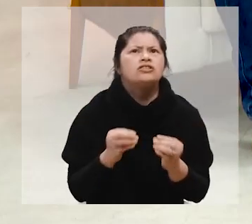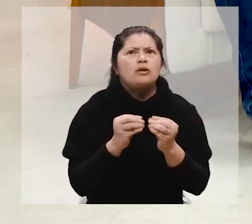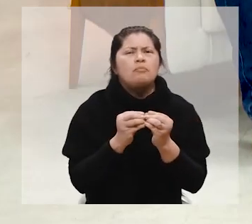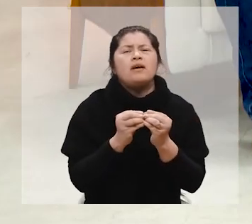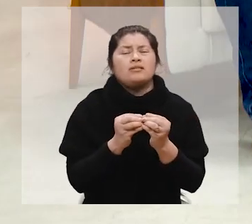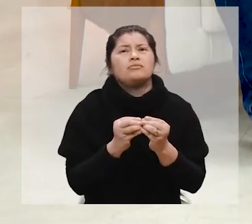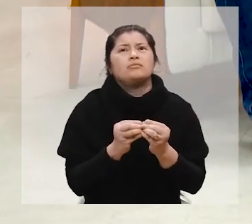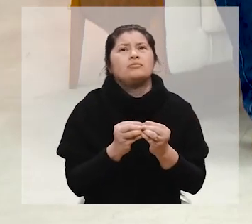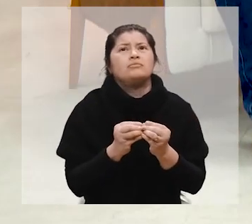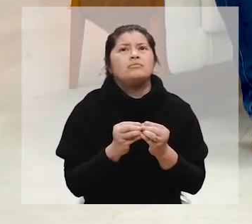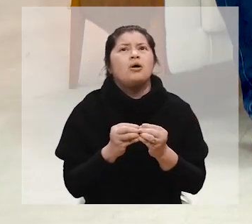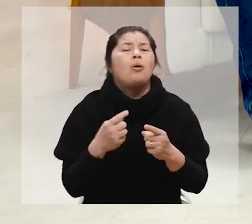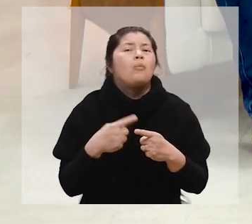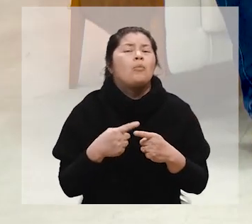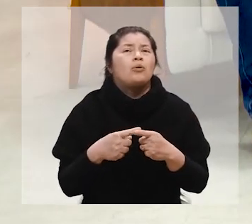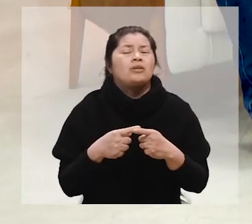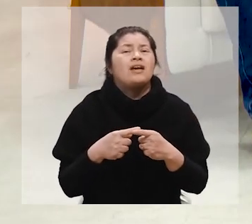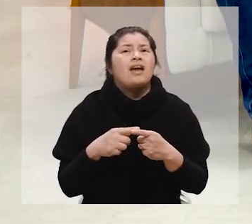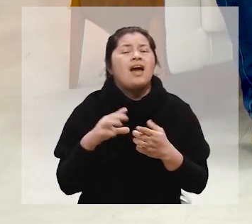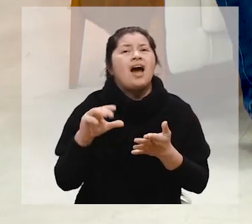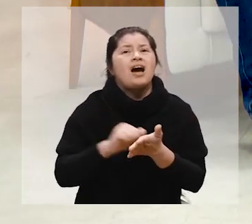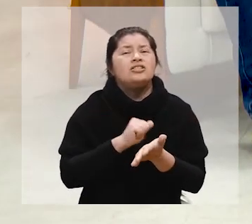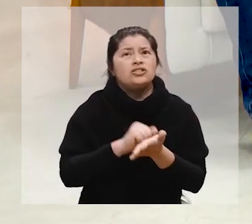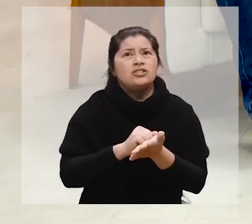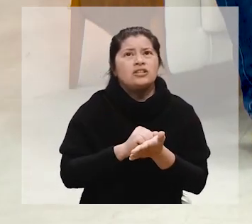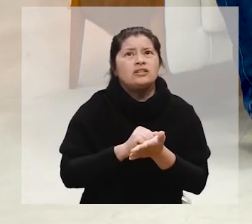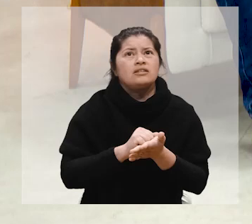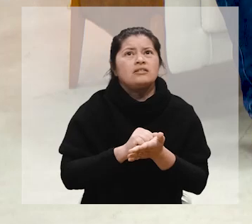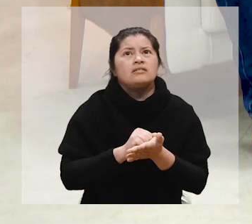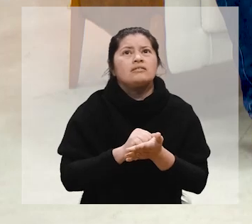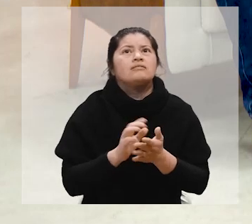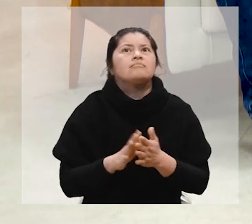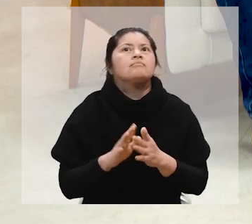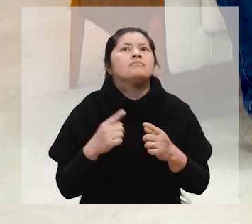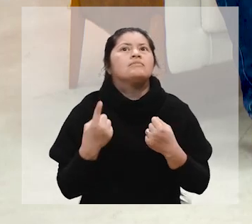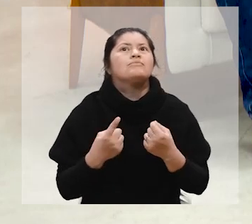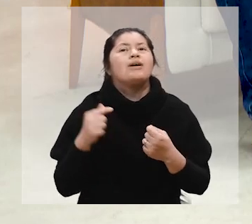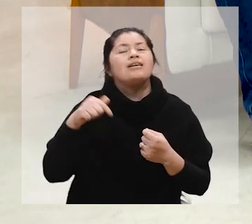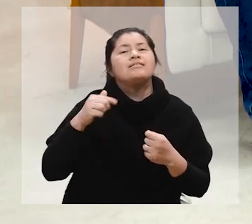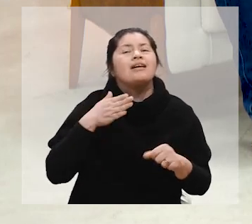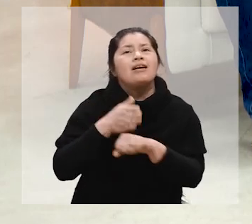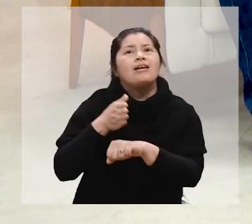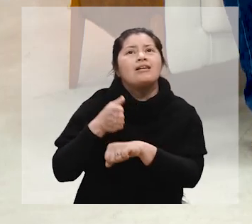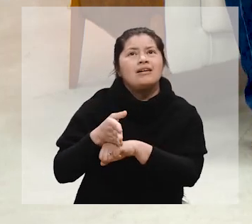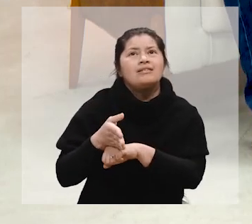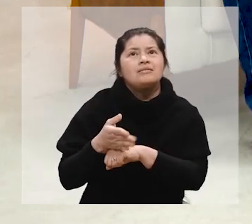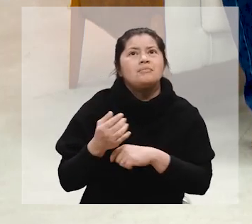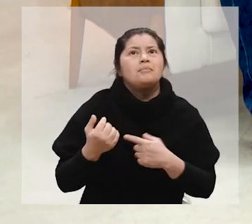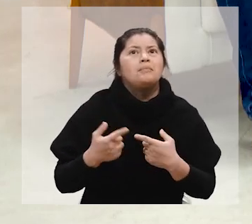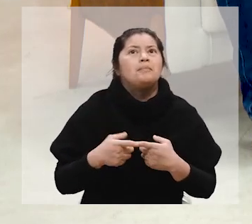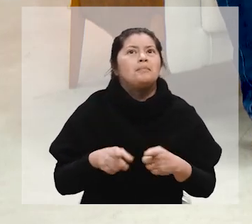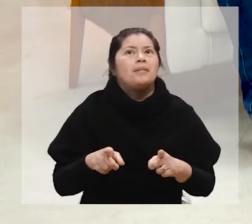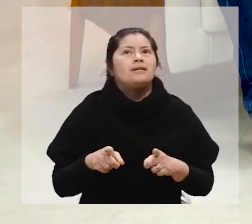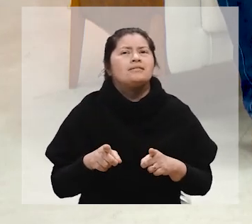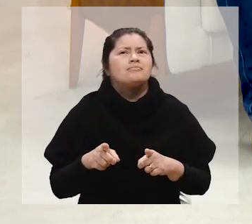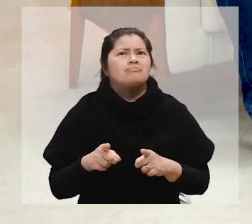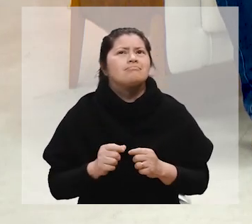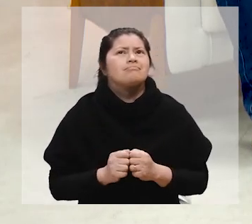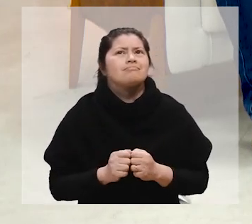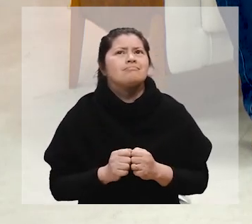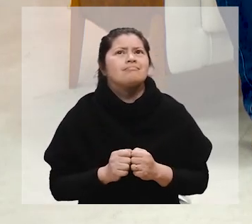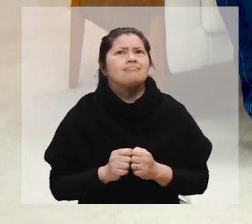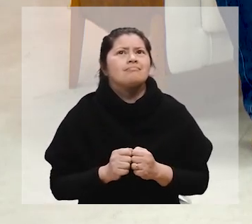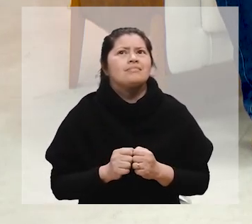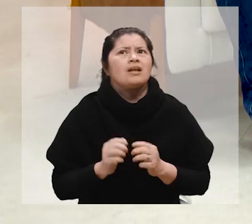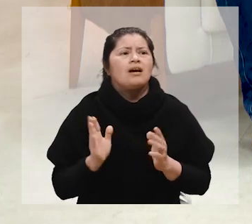para, digamos assim, um fechamento, infelizmente, por questão de agenda, o Hernani Carraro não pôde comparecer aqui,